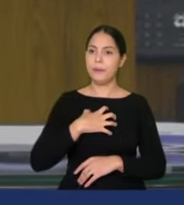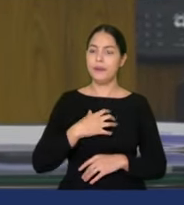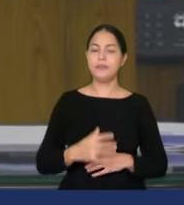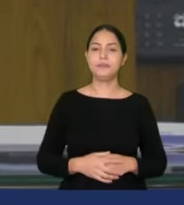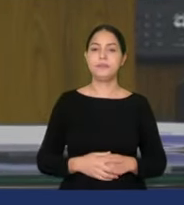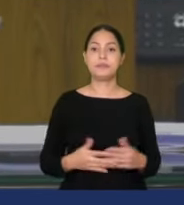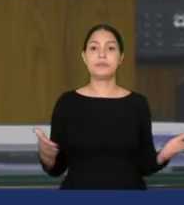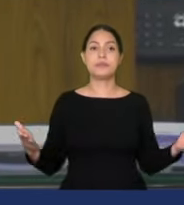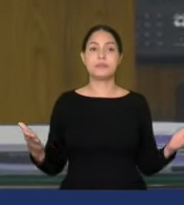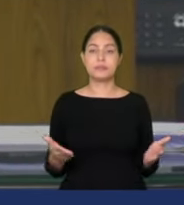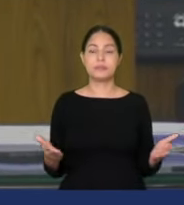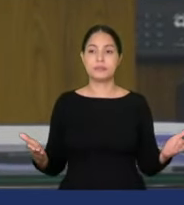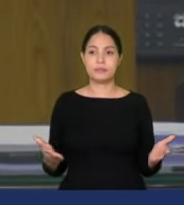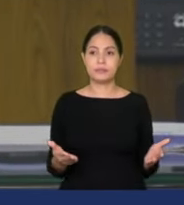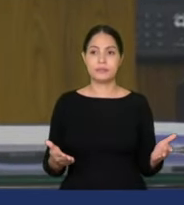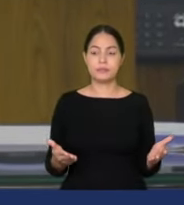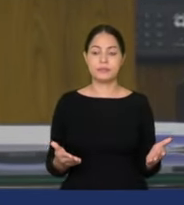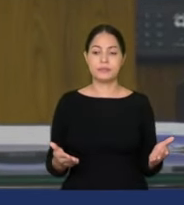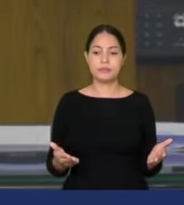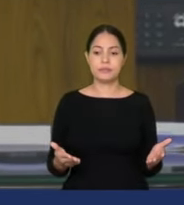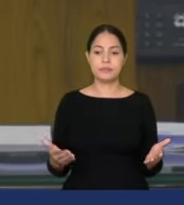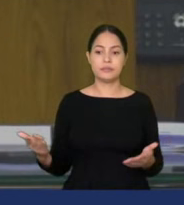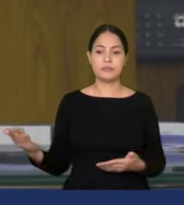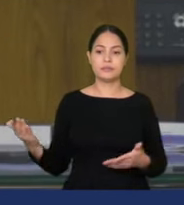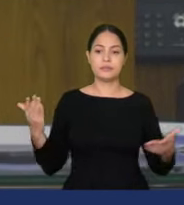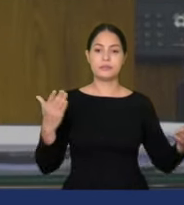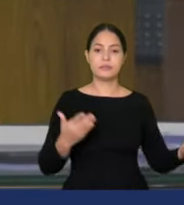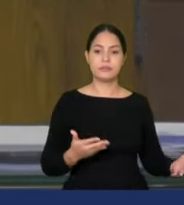ouvir agora